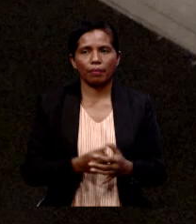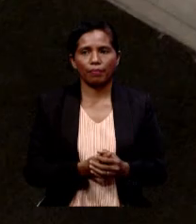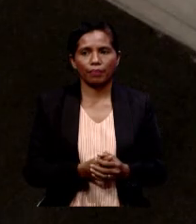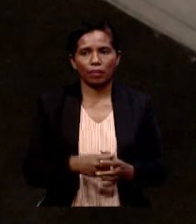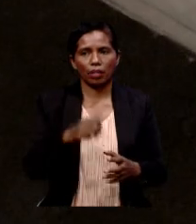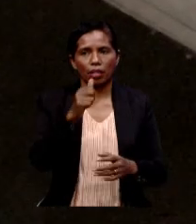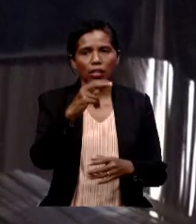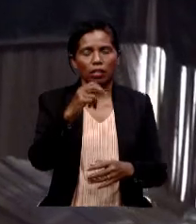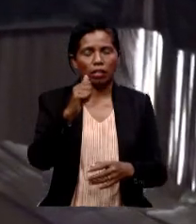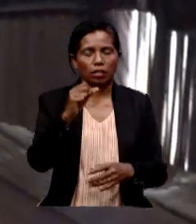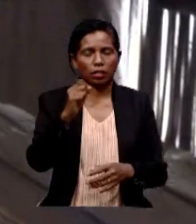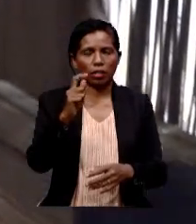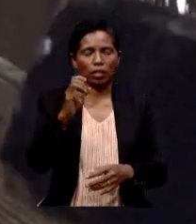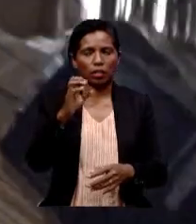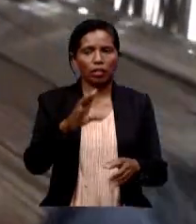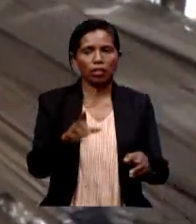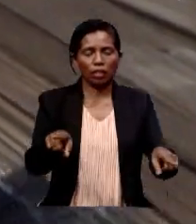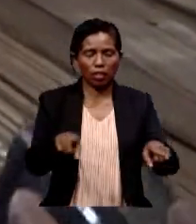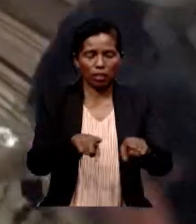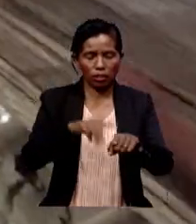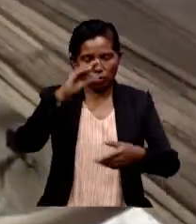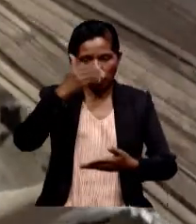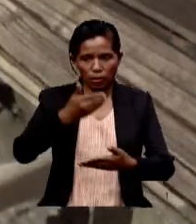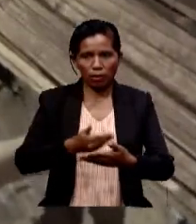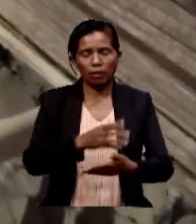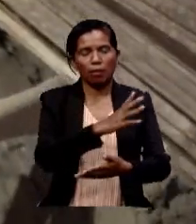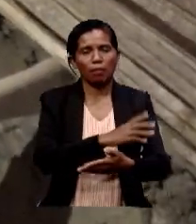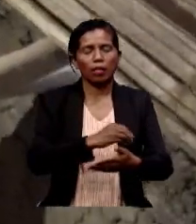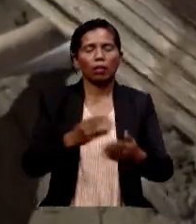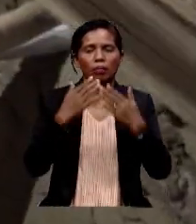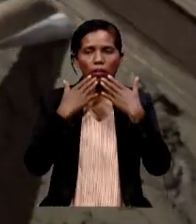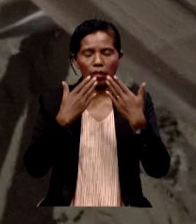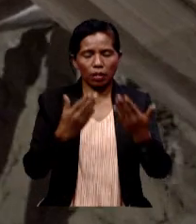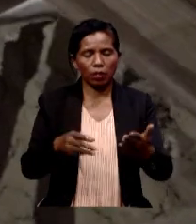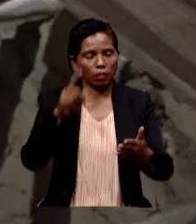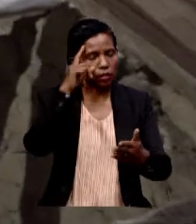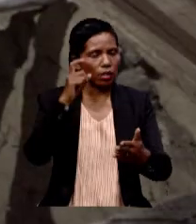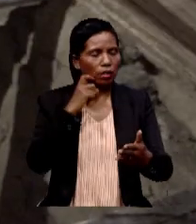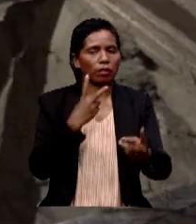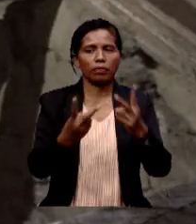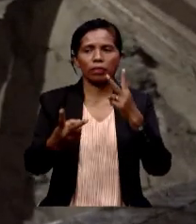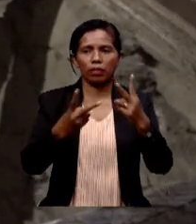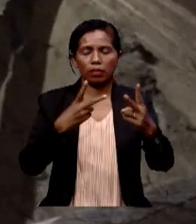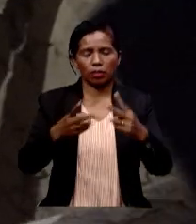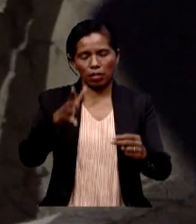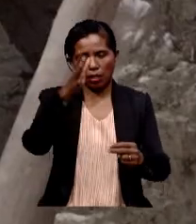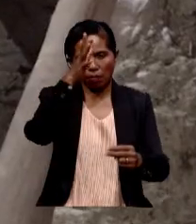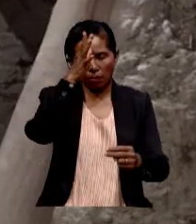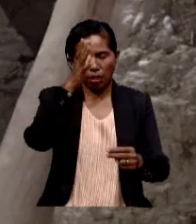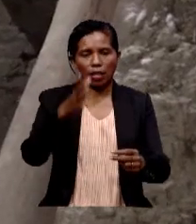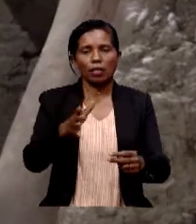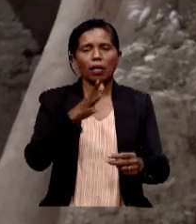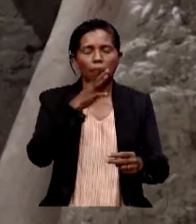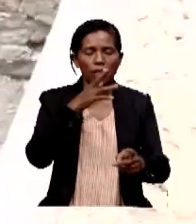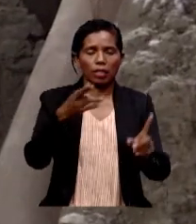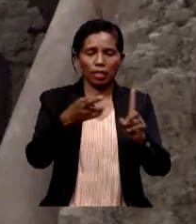Anastácio de Arroso Martins, no der oan mane, agradece a Sanana Guzmão, tamba bela visita, onde presta homenagem a Ina Nyarate, no russo ba